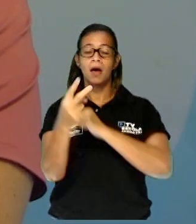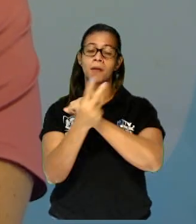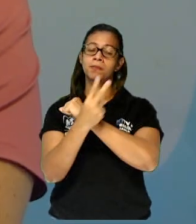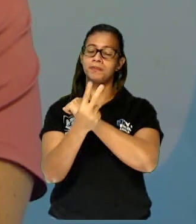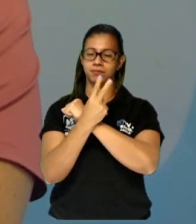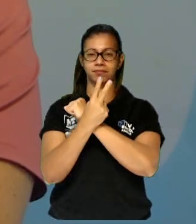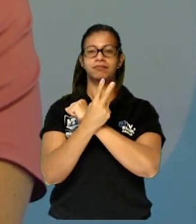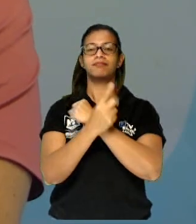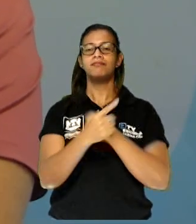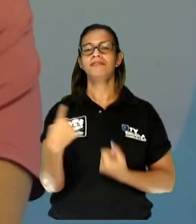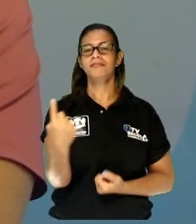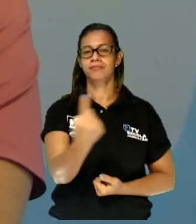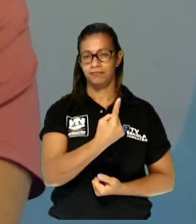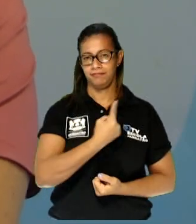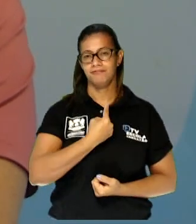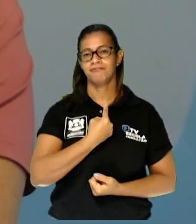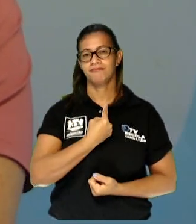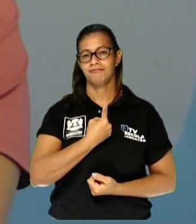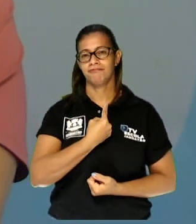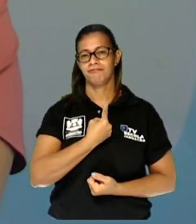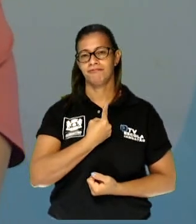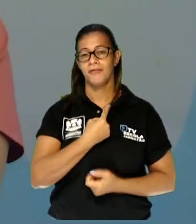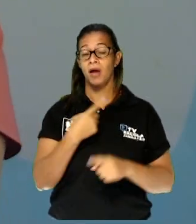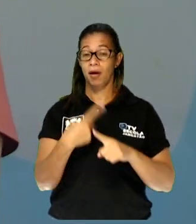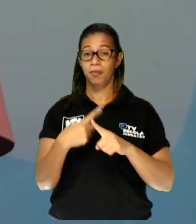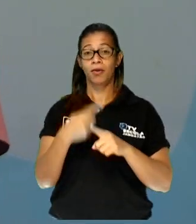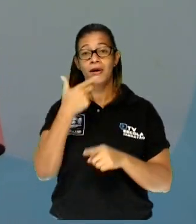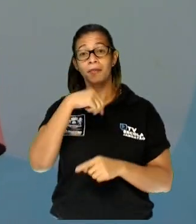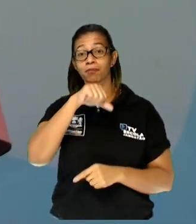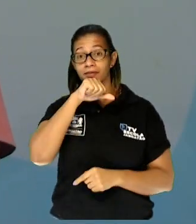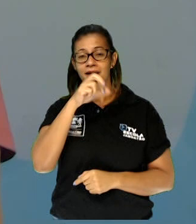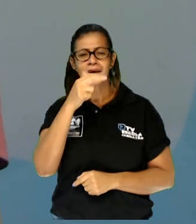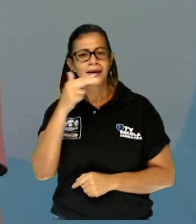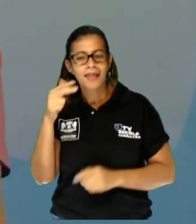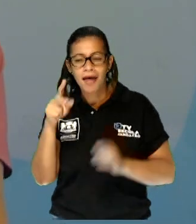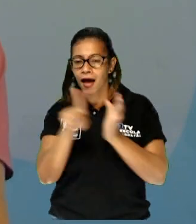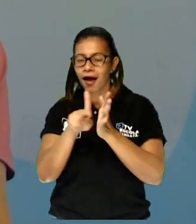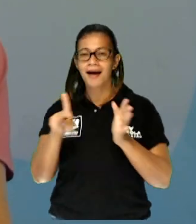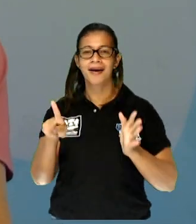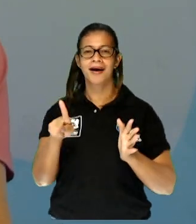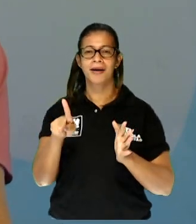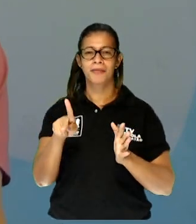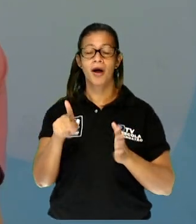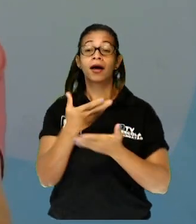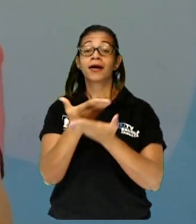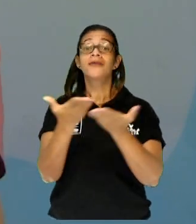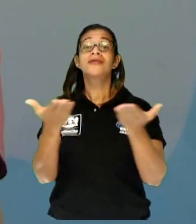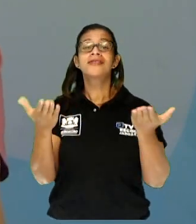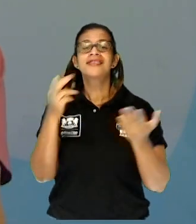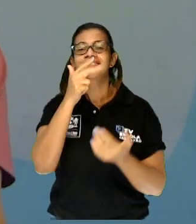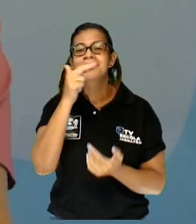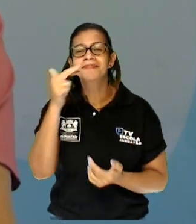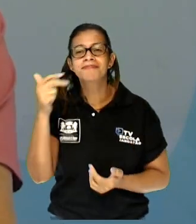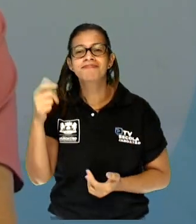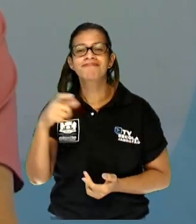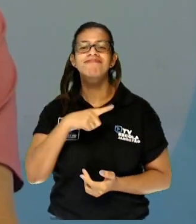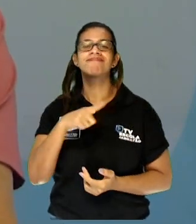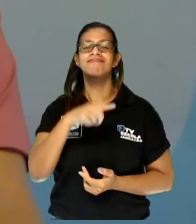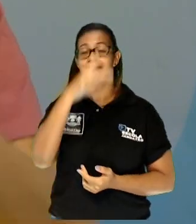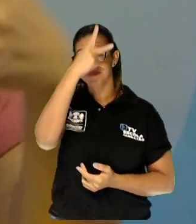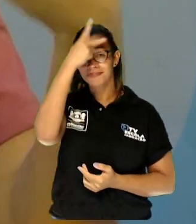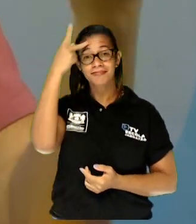porque descobri que mãe tem cheiro de mãe. E você? Que cheiro tem essa pessoa que cuida de